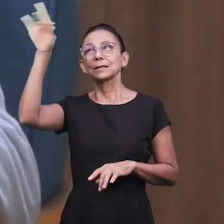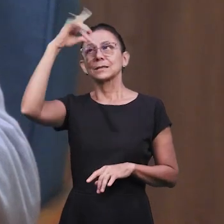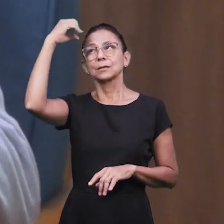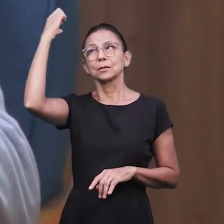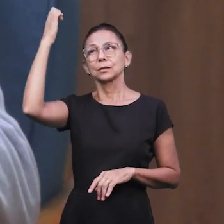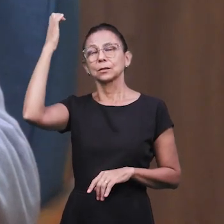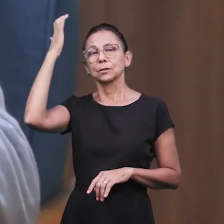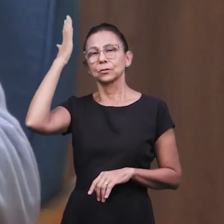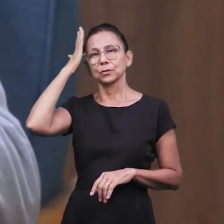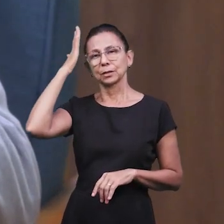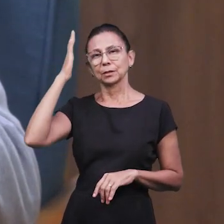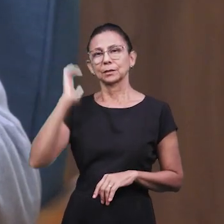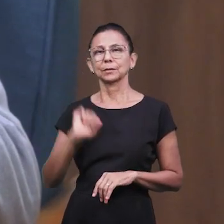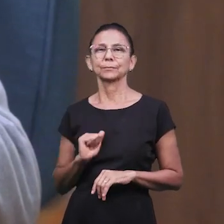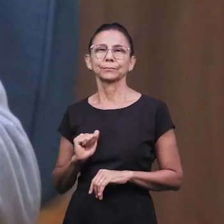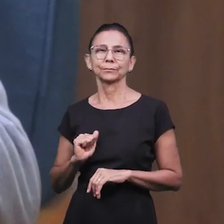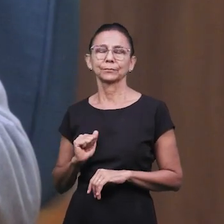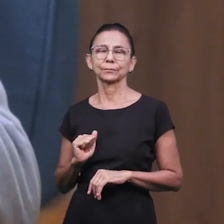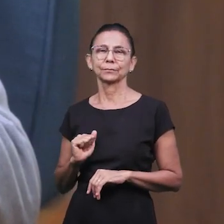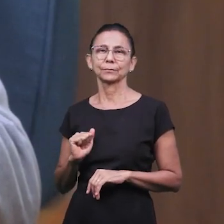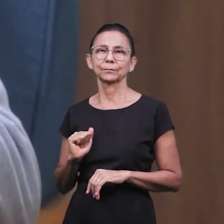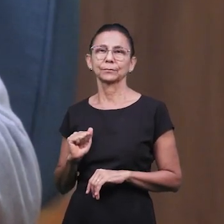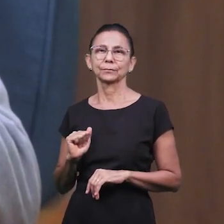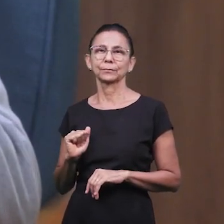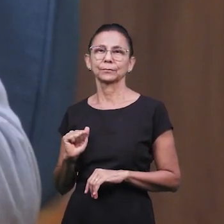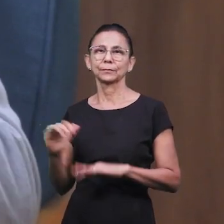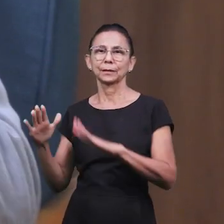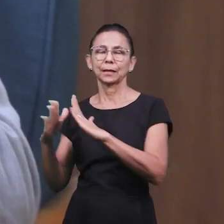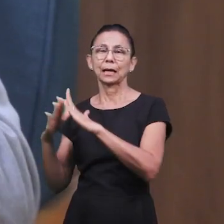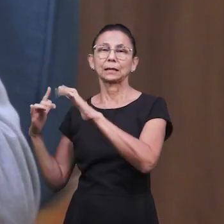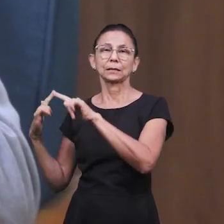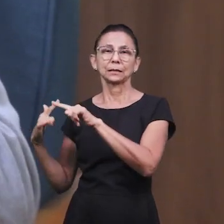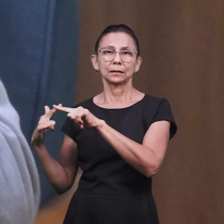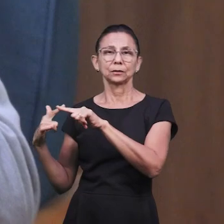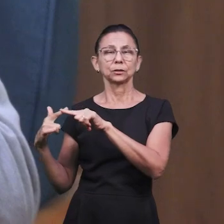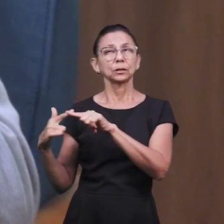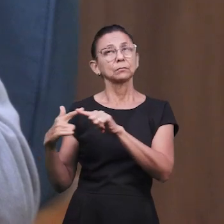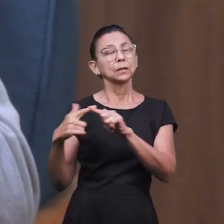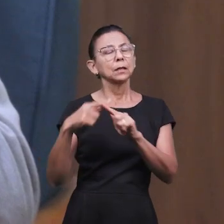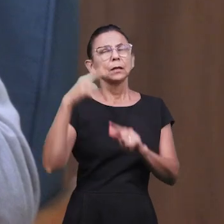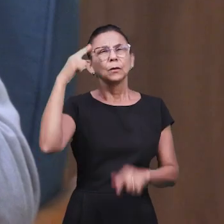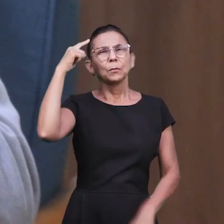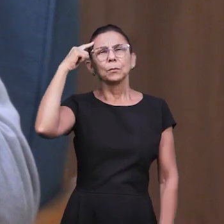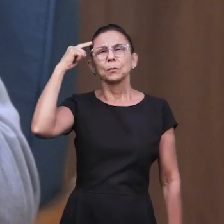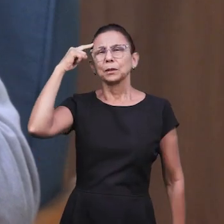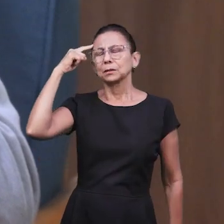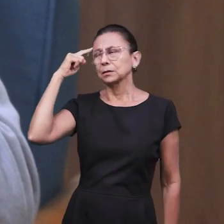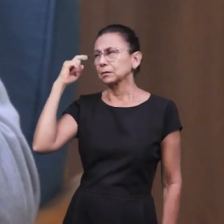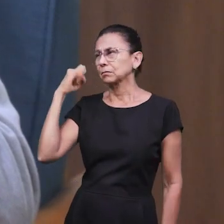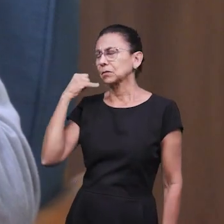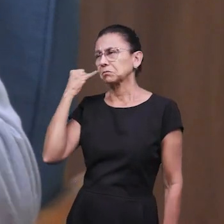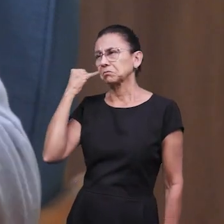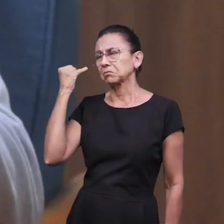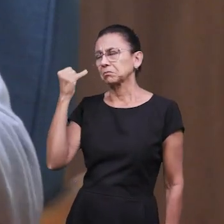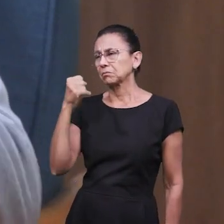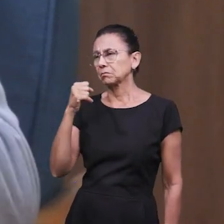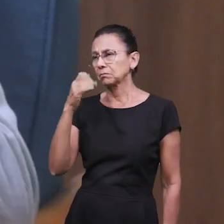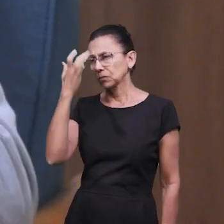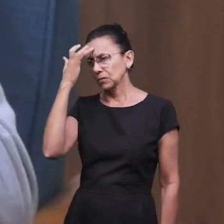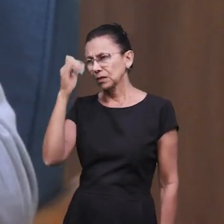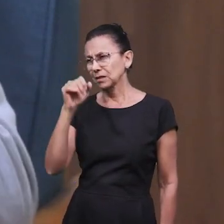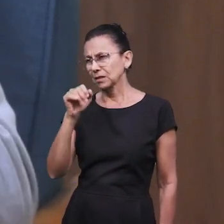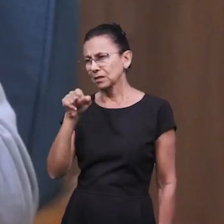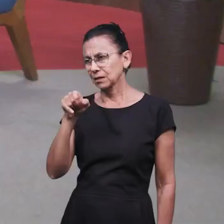vida da igreja. Glória a Deus. Então, fico pensando, sabe, Josias, assim, não sei se você já pensou